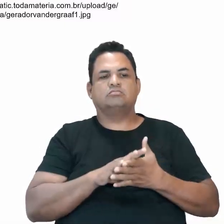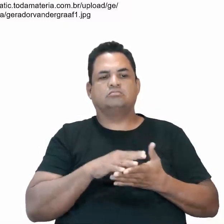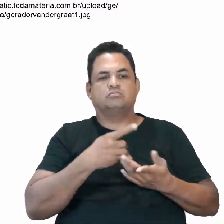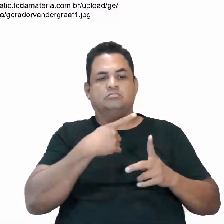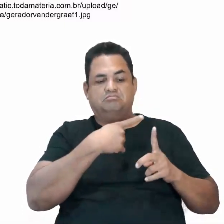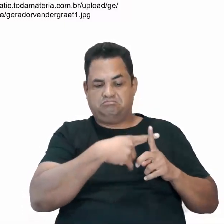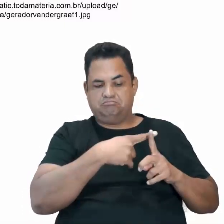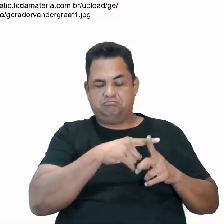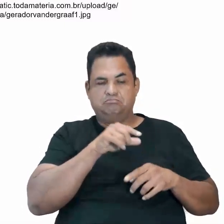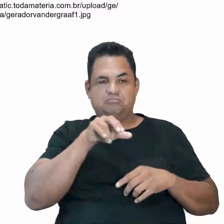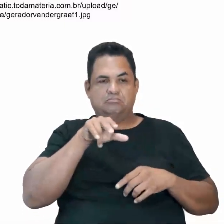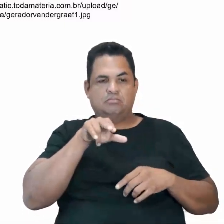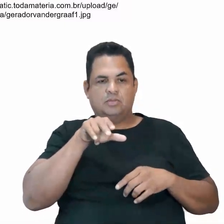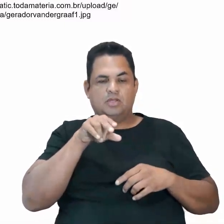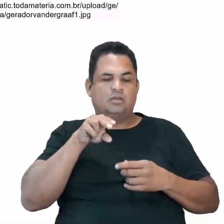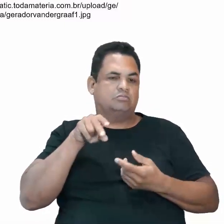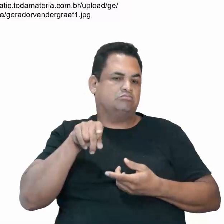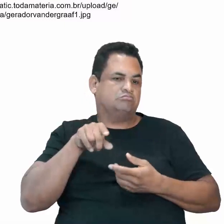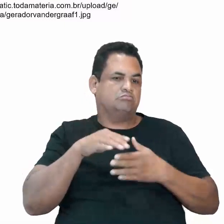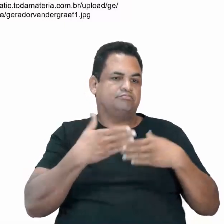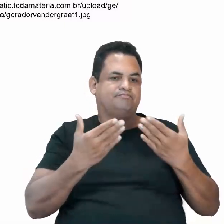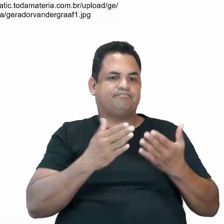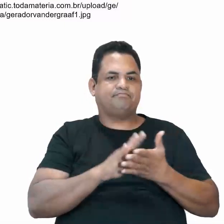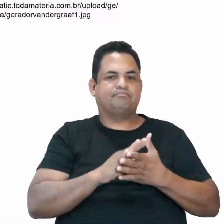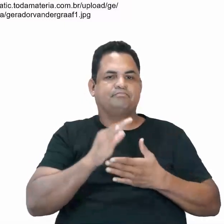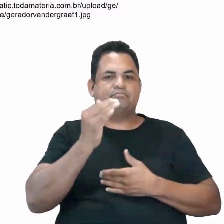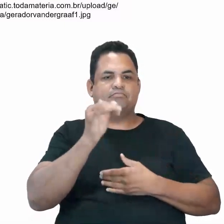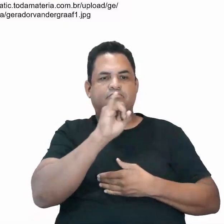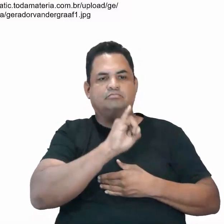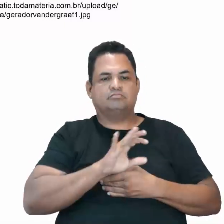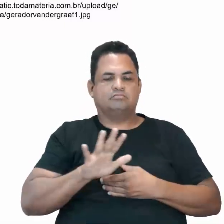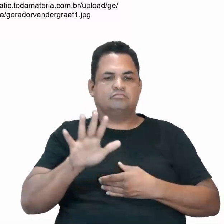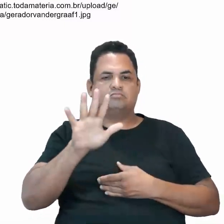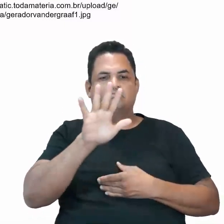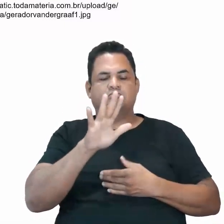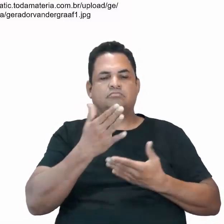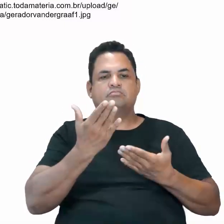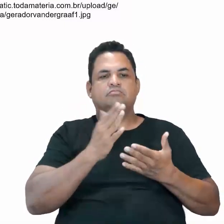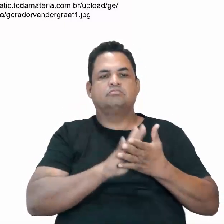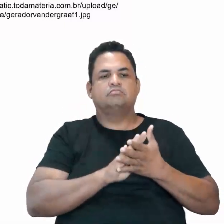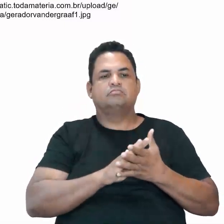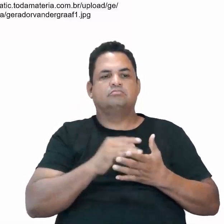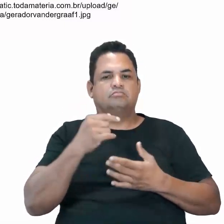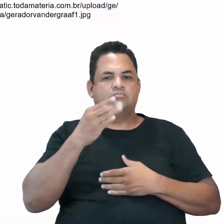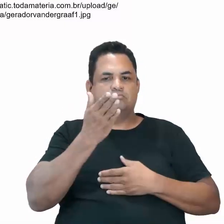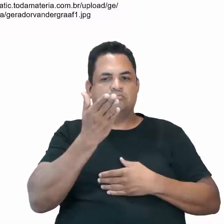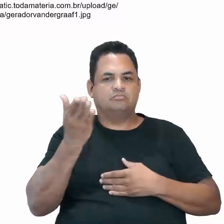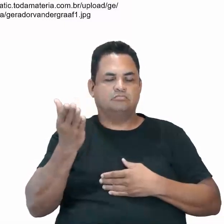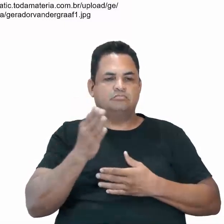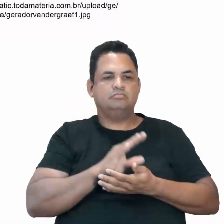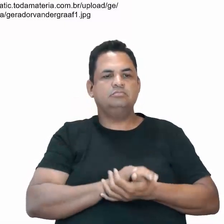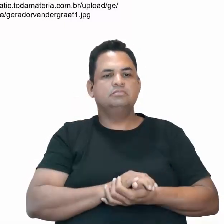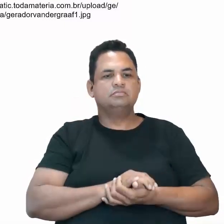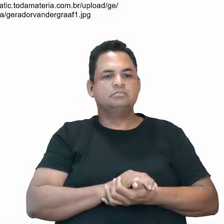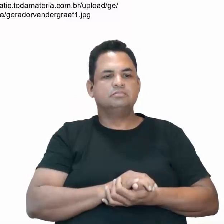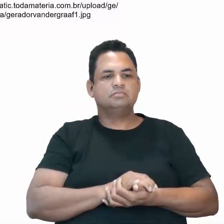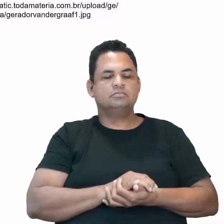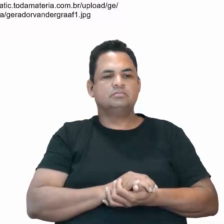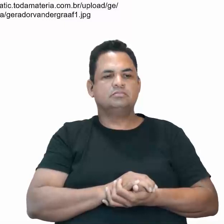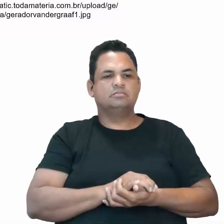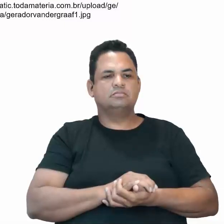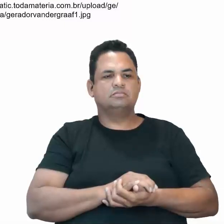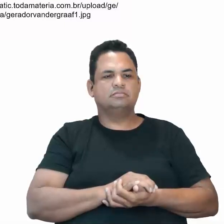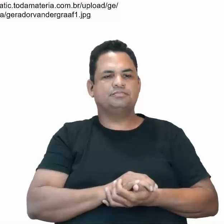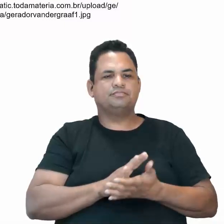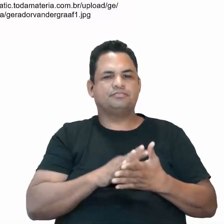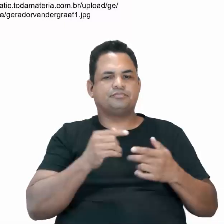valor. Na figura abaixo, vemos que a menina, no caso ao lado, né? Vemos que a menina, ao encostar